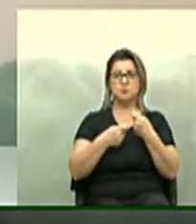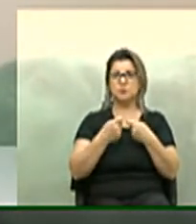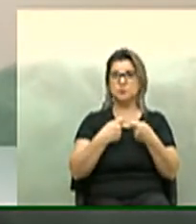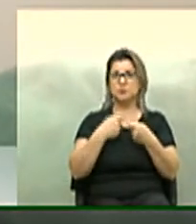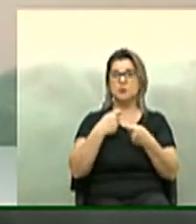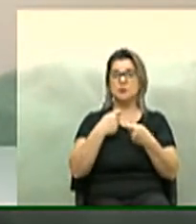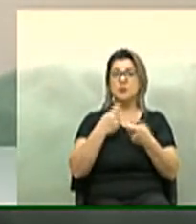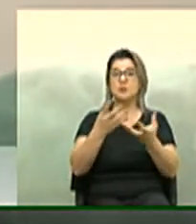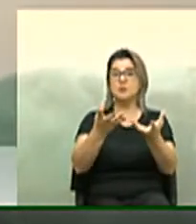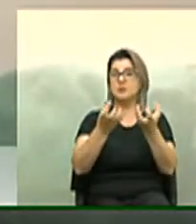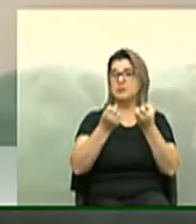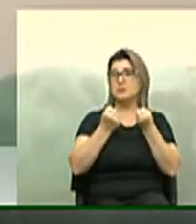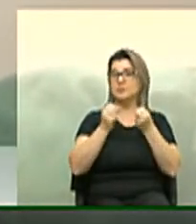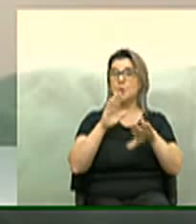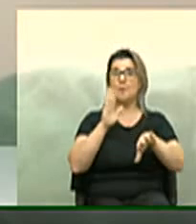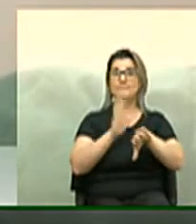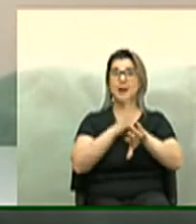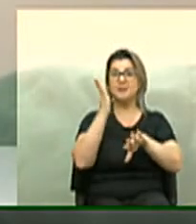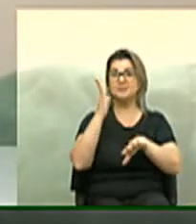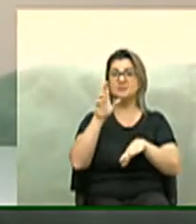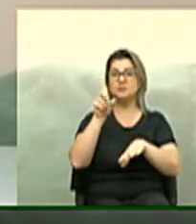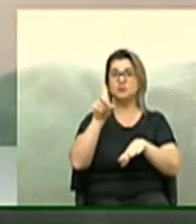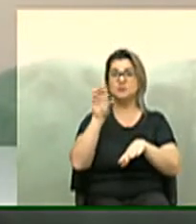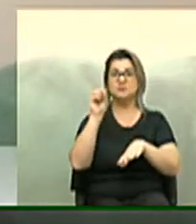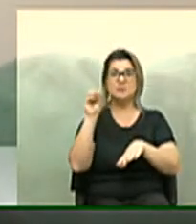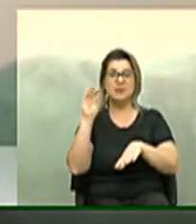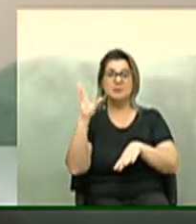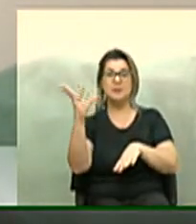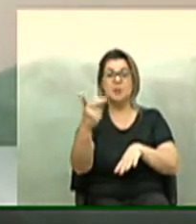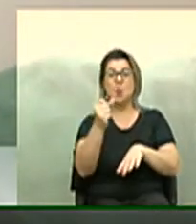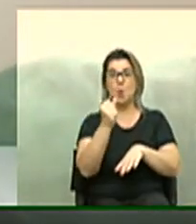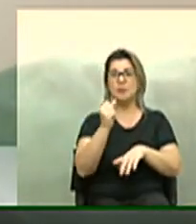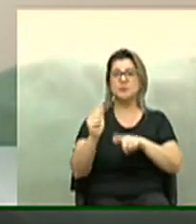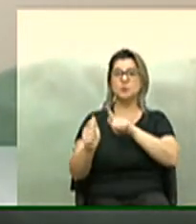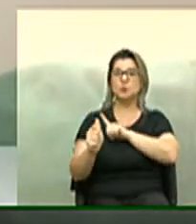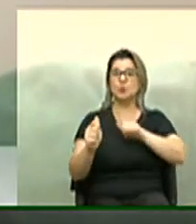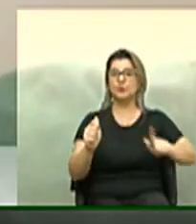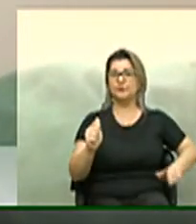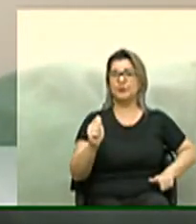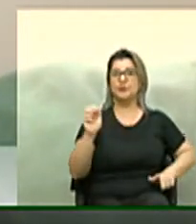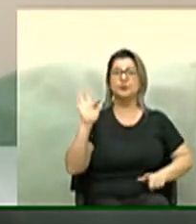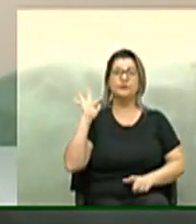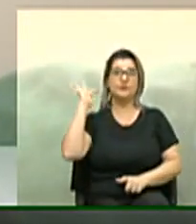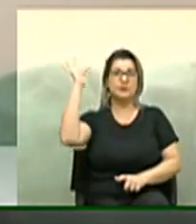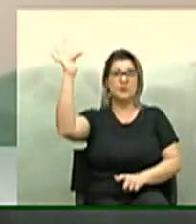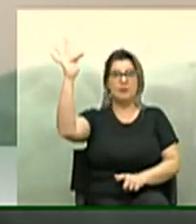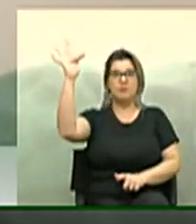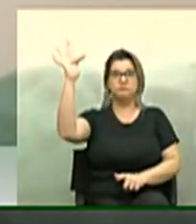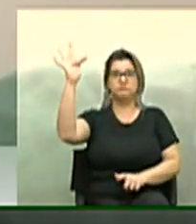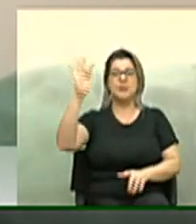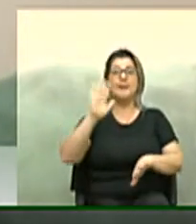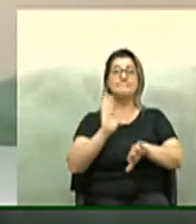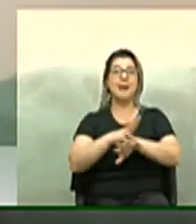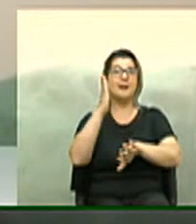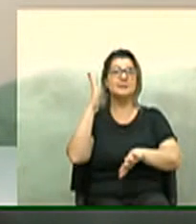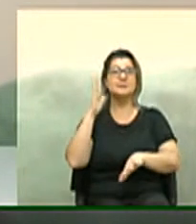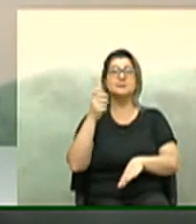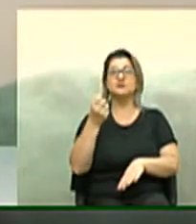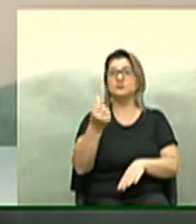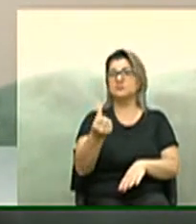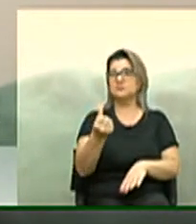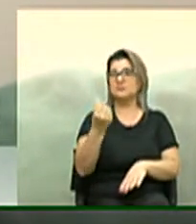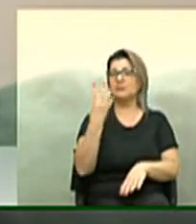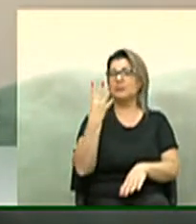de 100 milhões de reais do governo federal. Recebeu mais de 64 milhões de reais, dito